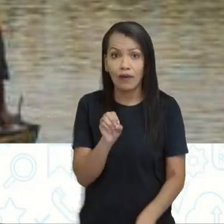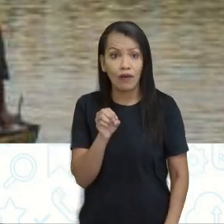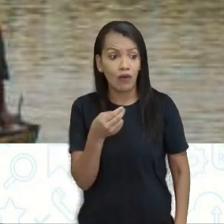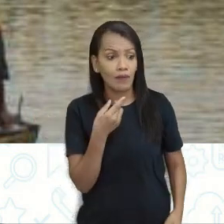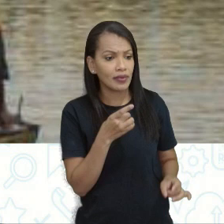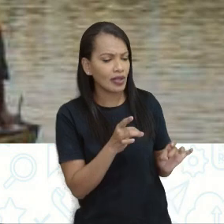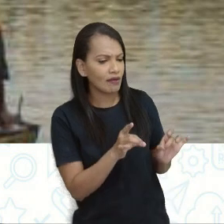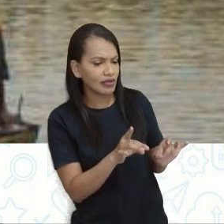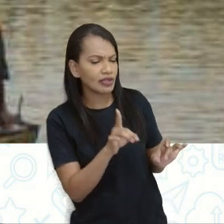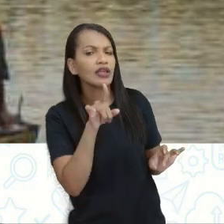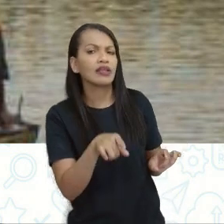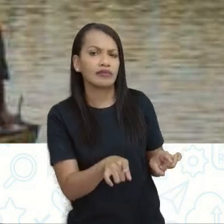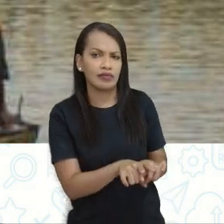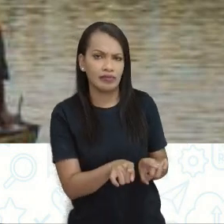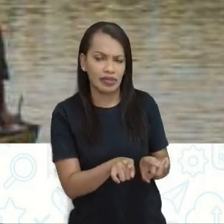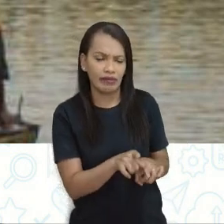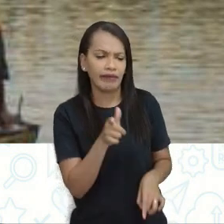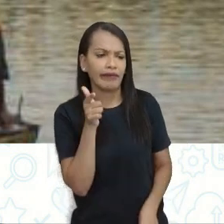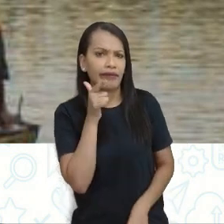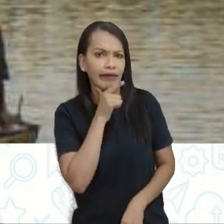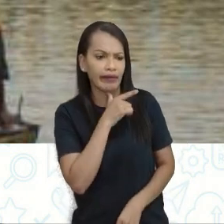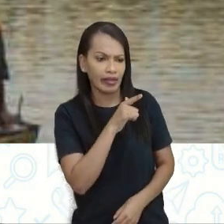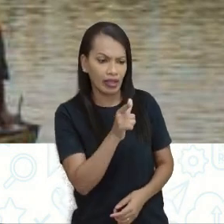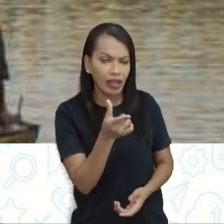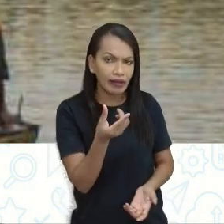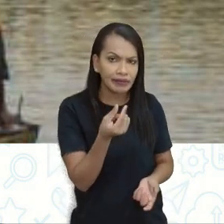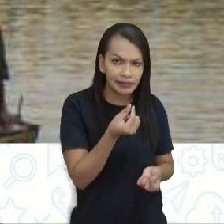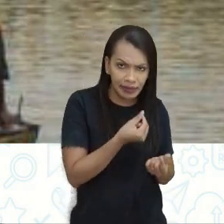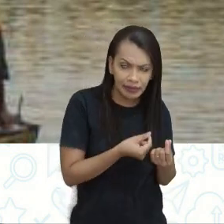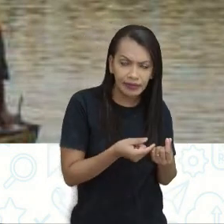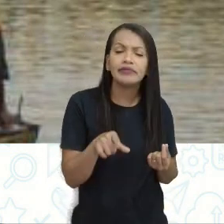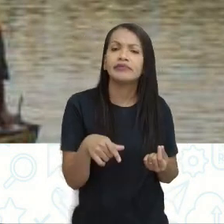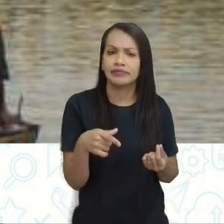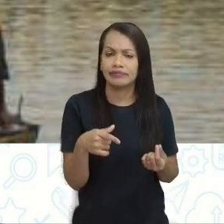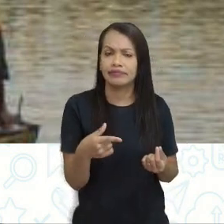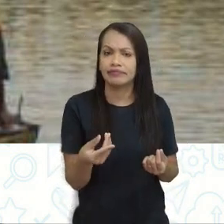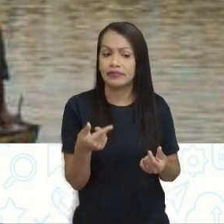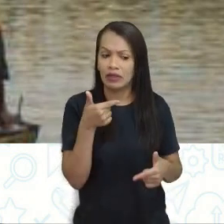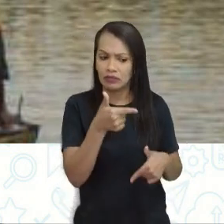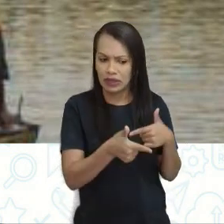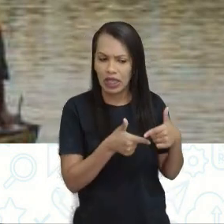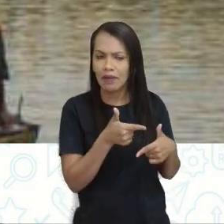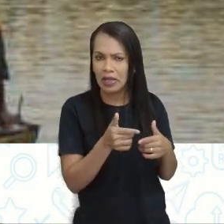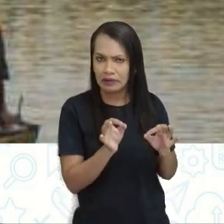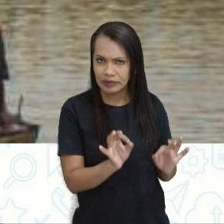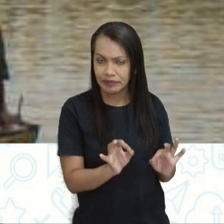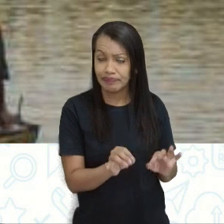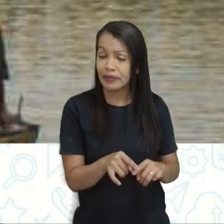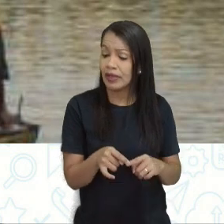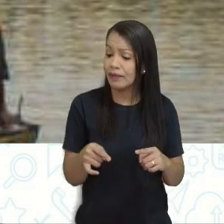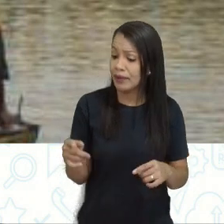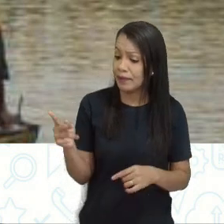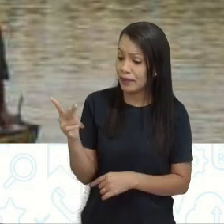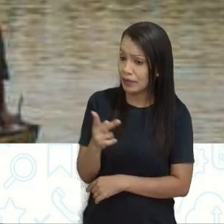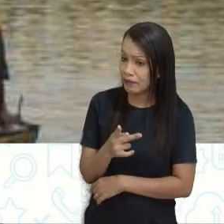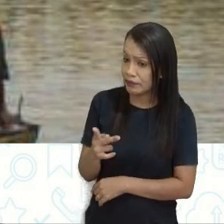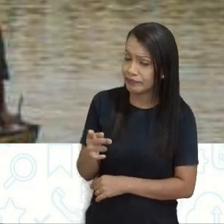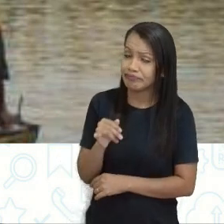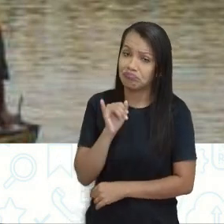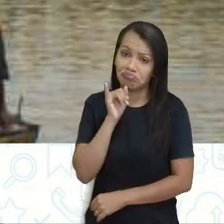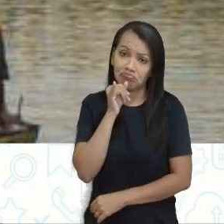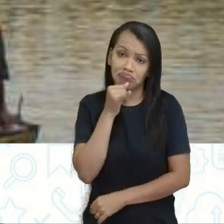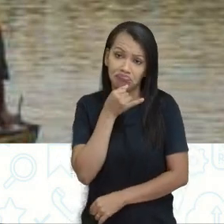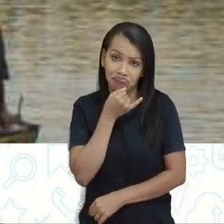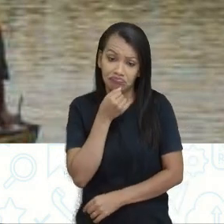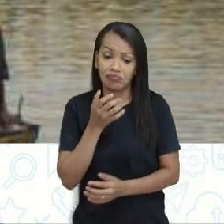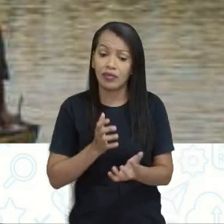né, é uma fonte de renda também, para o seu sustento, né, de modo geral. Mas, professora Cláudia, infelizmente